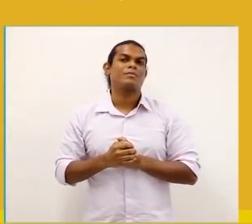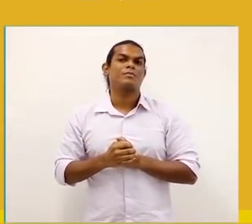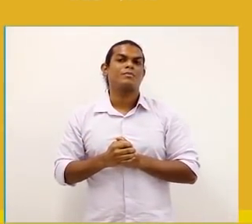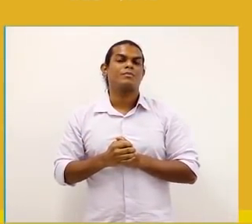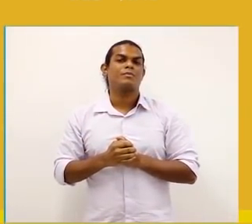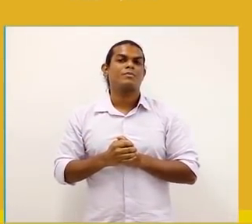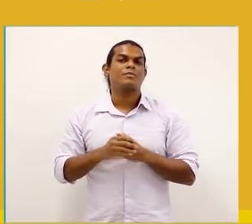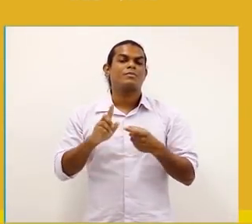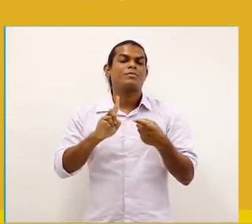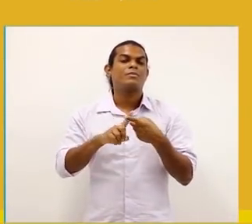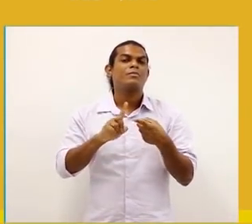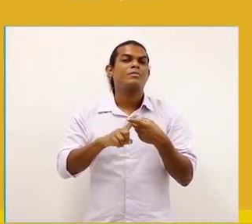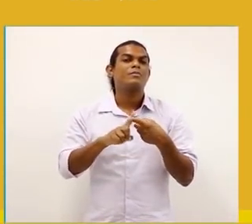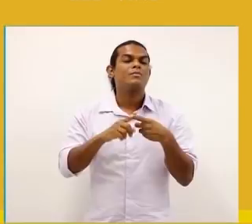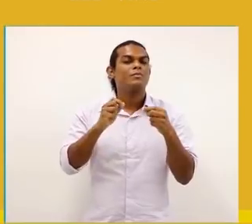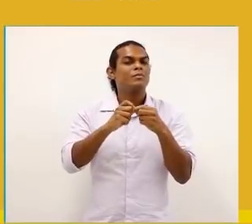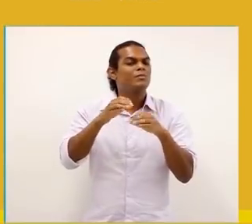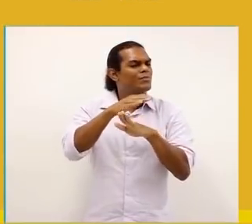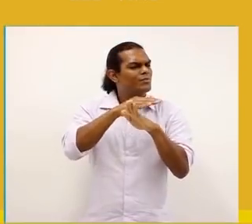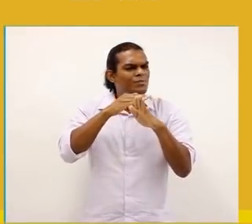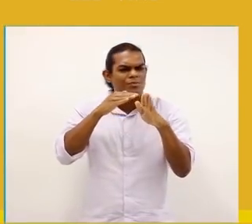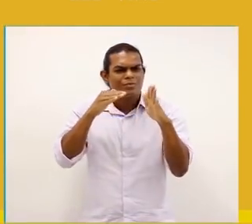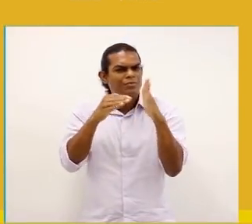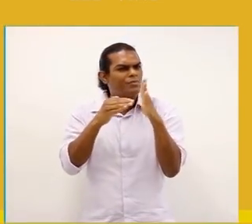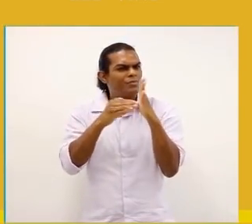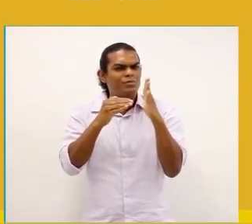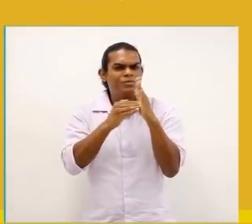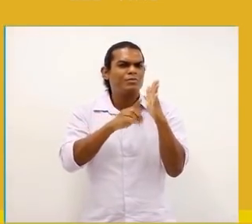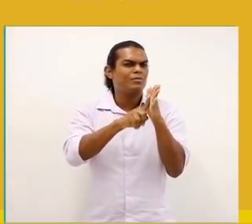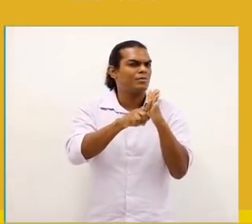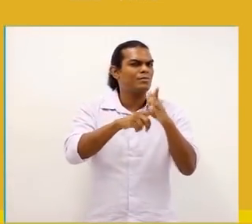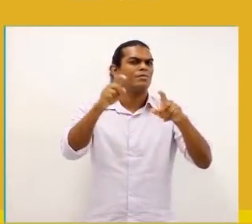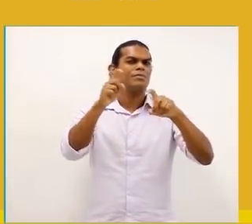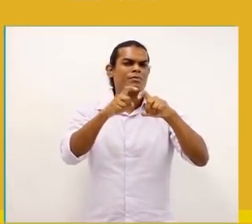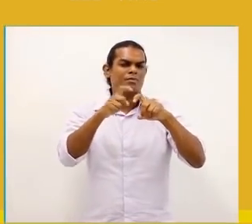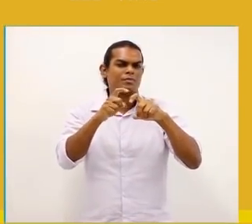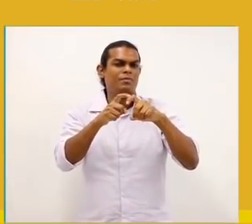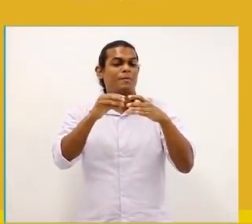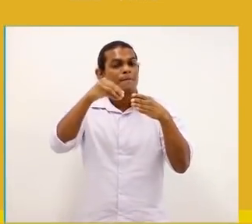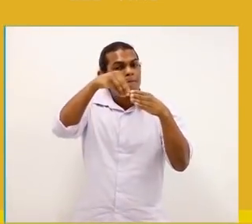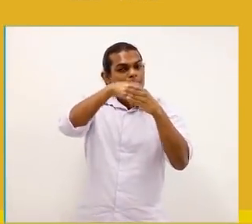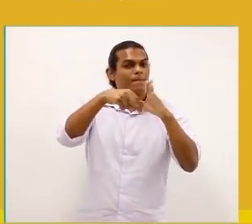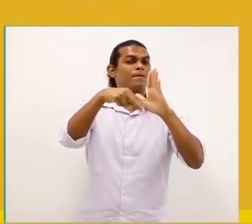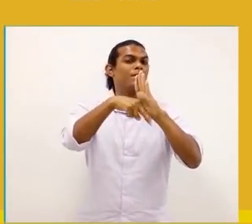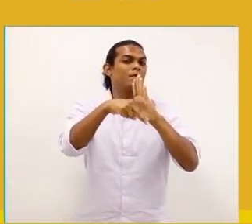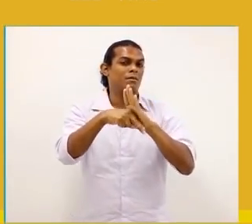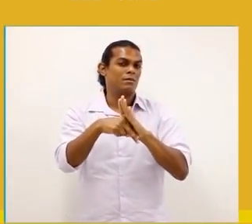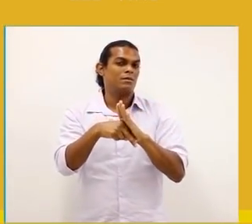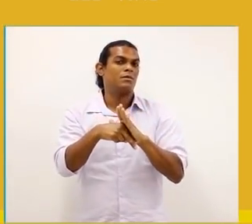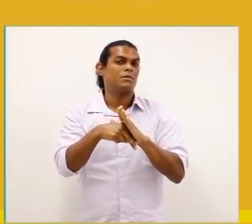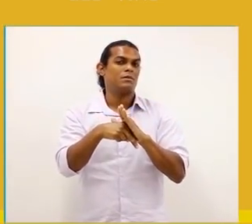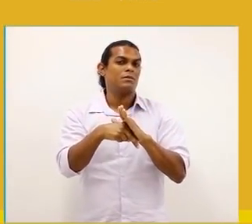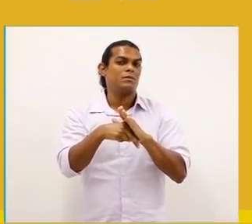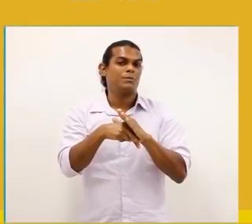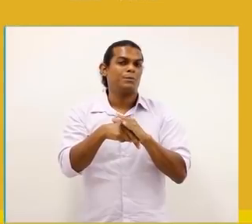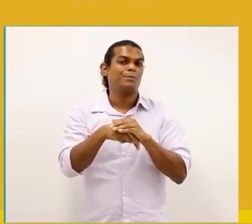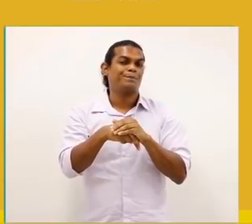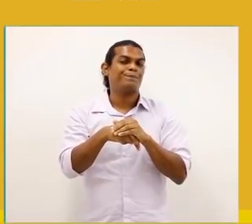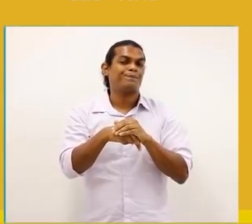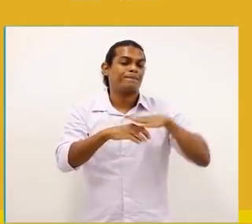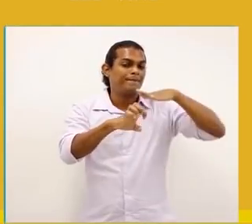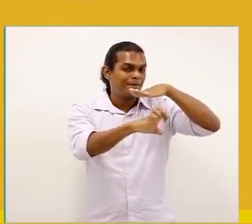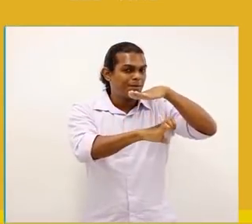aos exames médicos previstos nas normas regulamentadoras. É a obrigação do empregado. Esse exame médico é a obrigação do